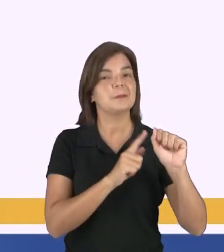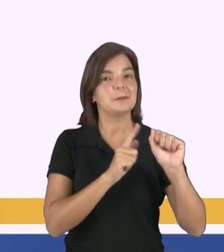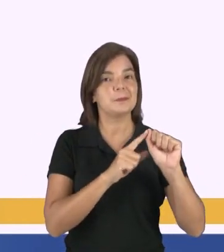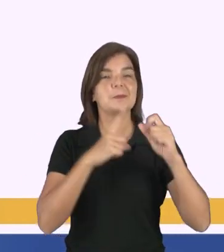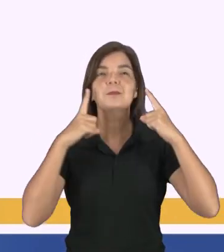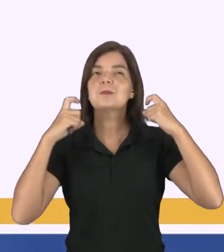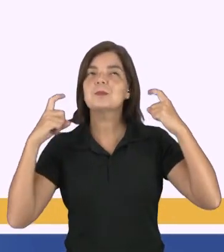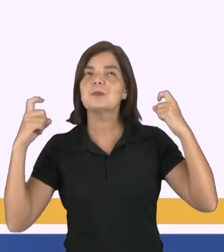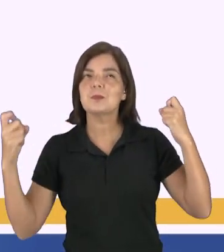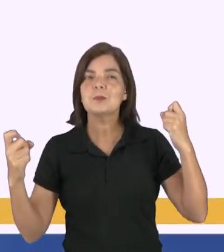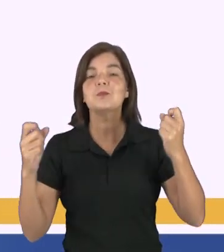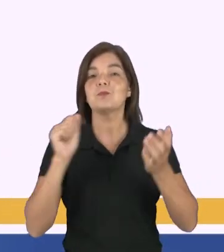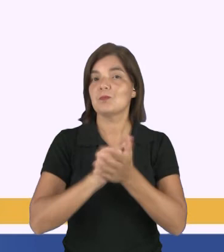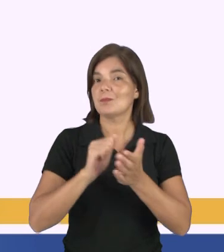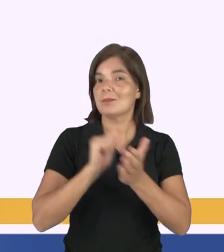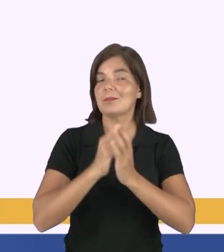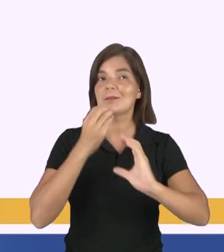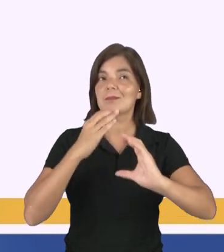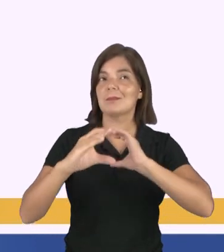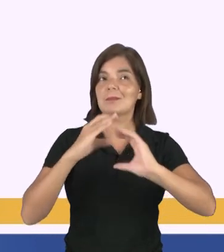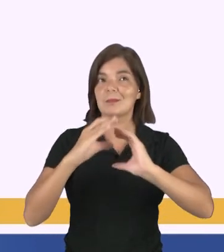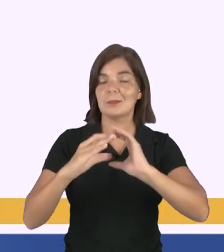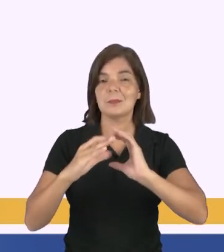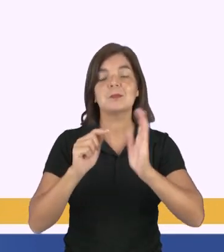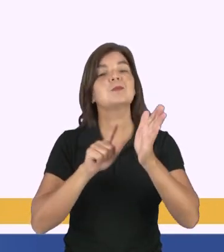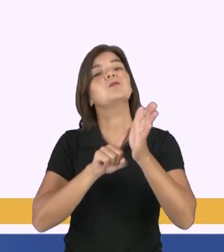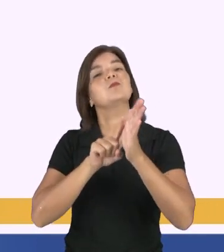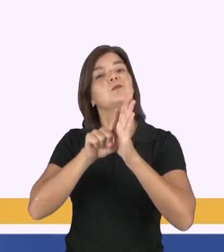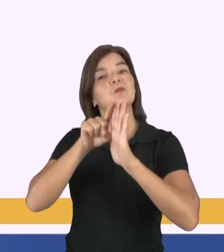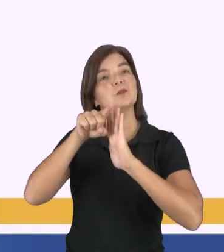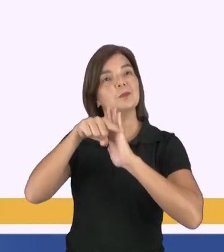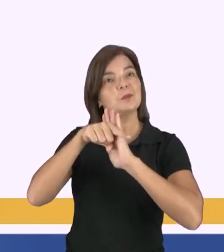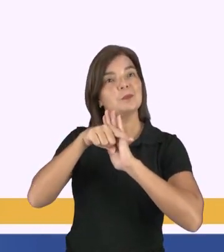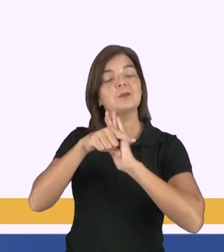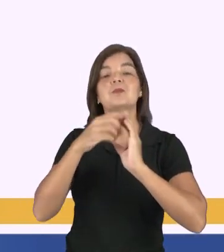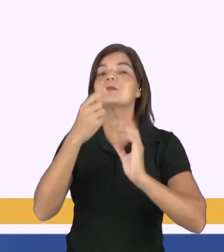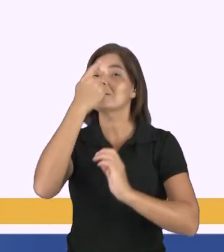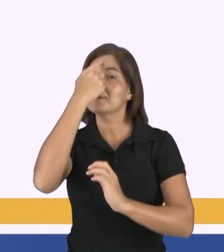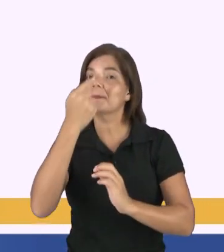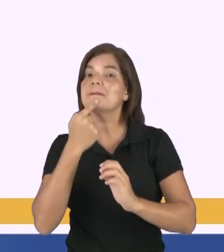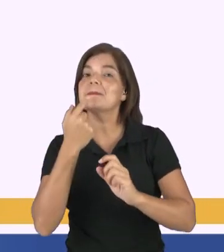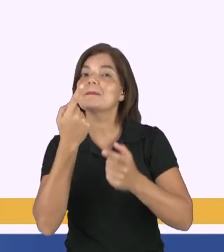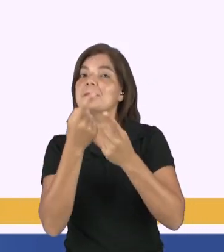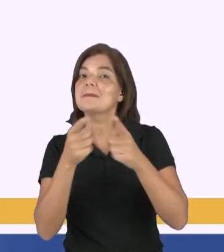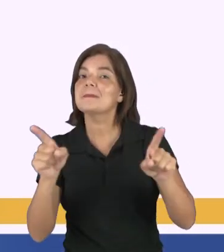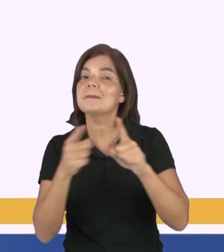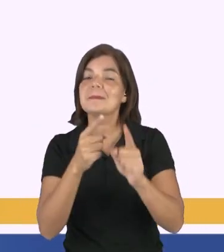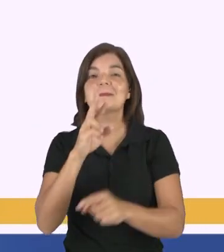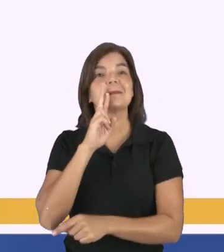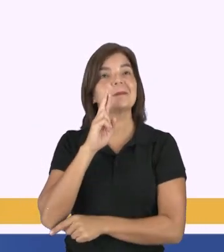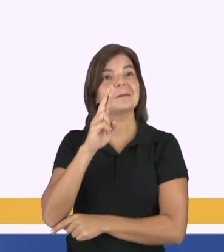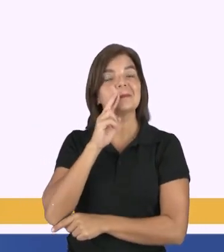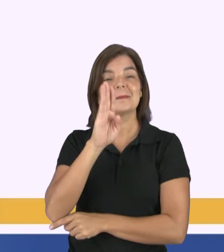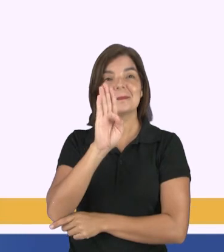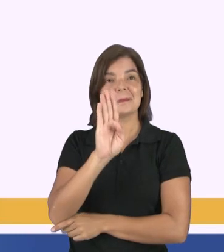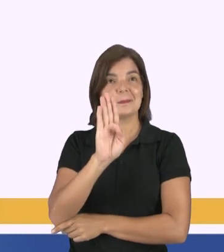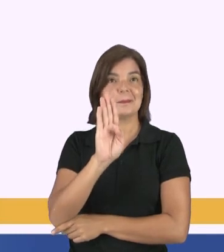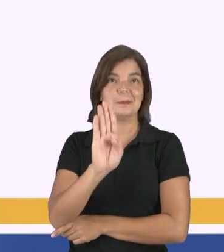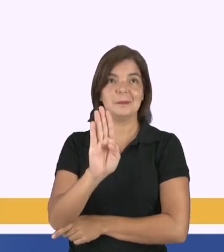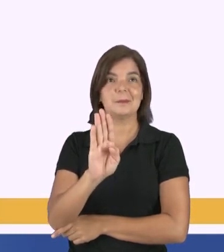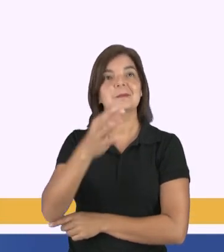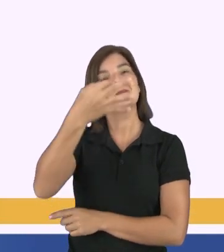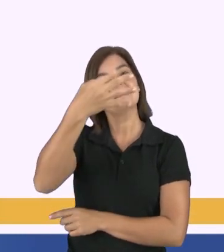símbolos sonoros notação musical compasso ou figuras musicais se você respondeu a letra B